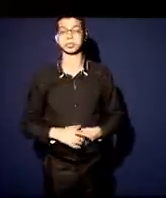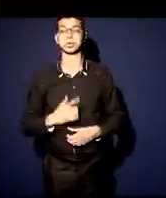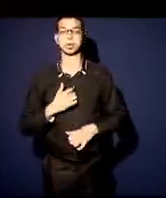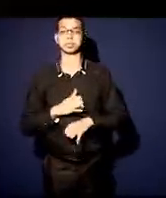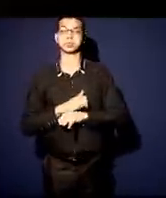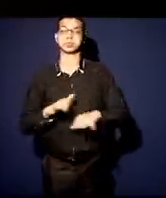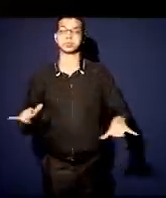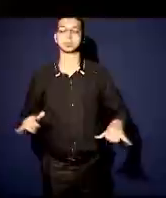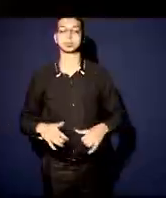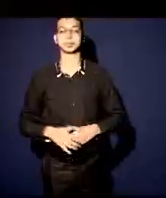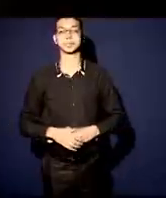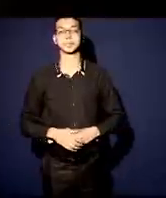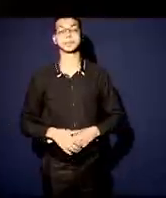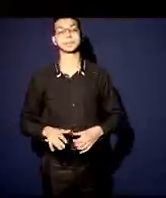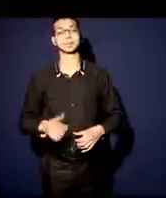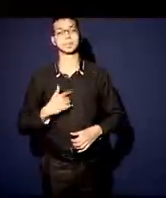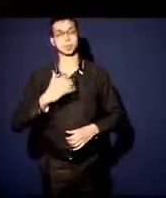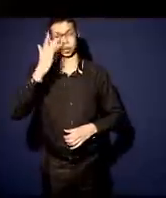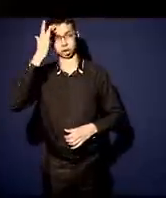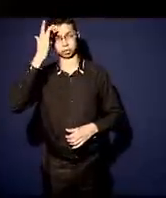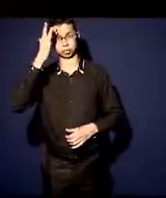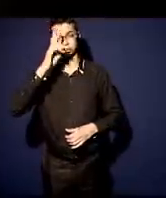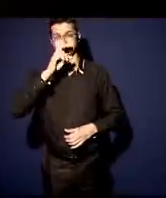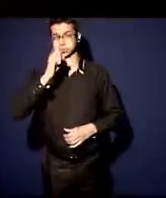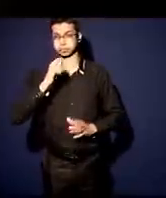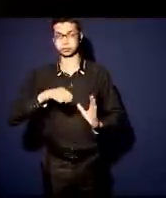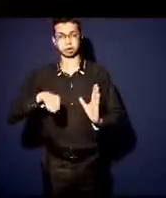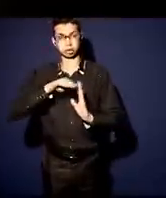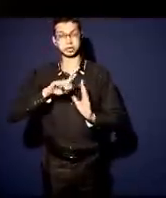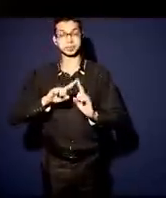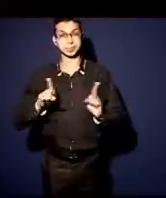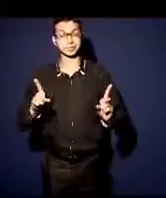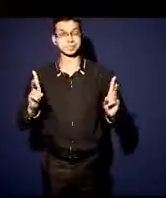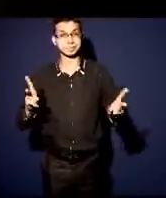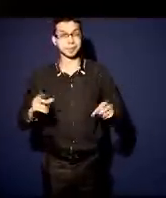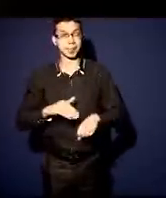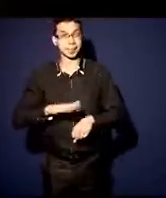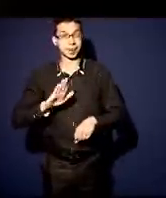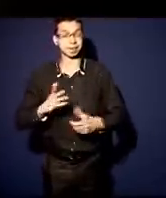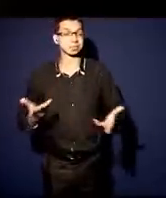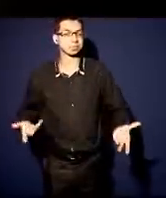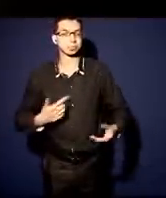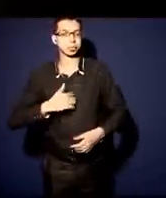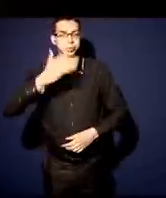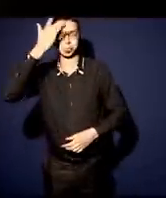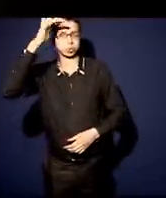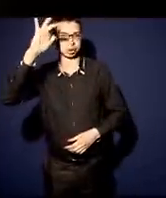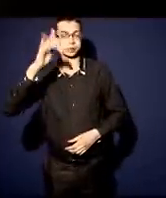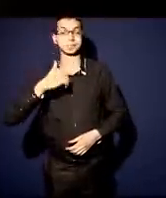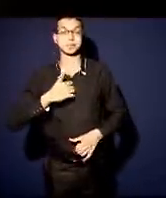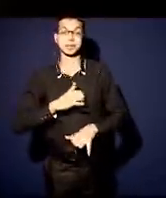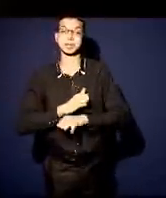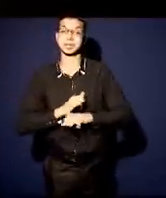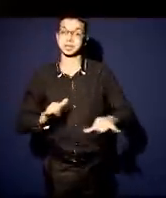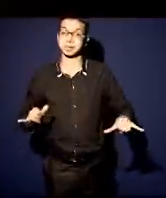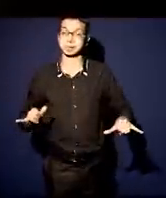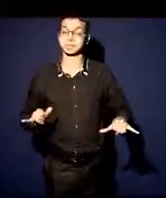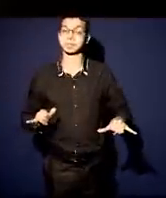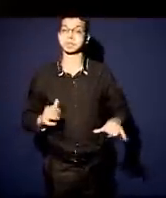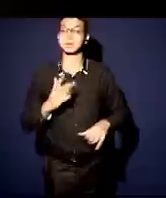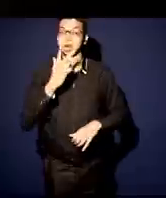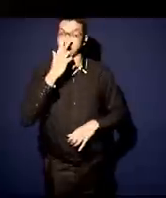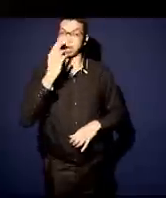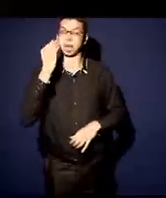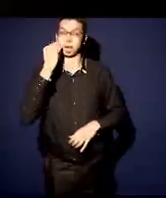que eu acho alto, mas será que vai ficar mais alto? Eu não sei. Eu diria que, na margem, eu diria que tenderia a ficar